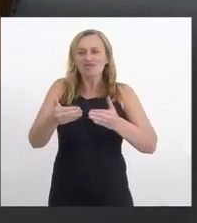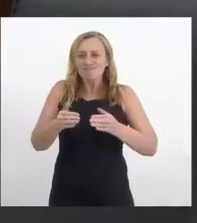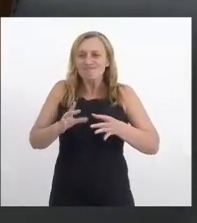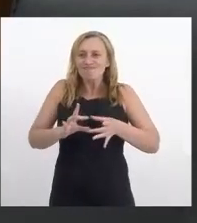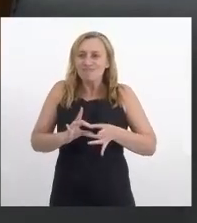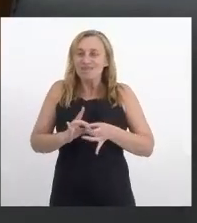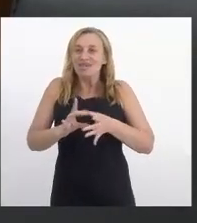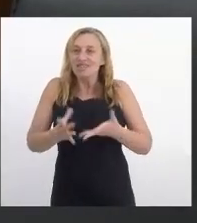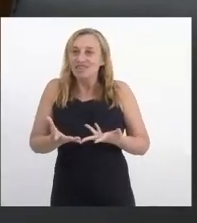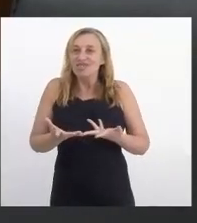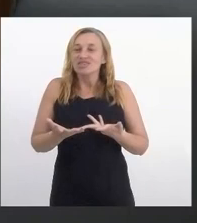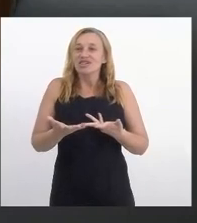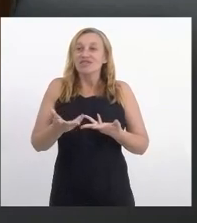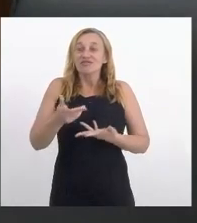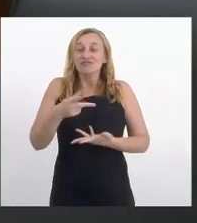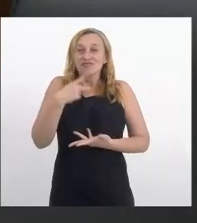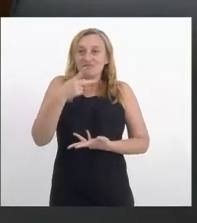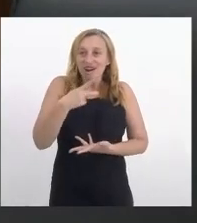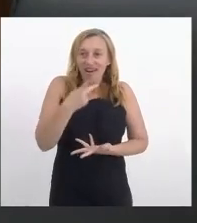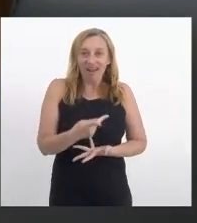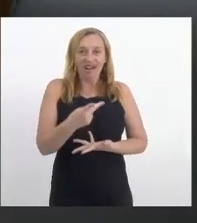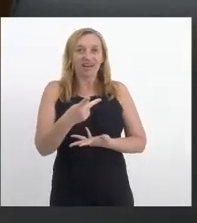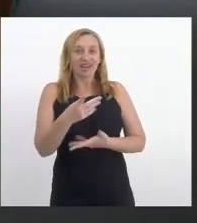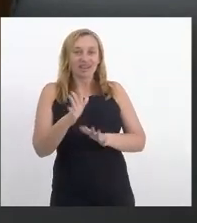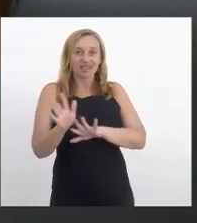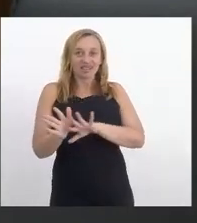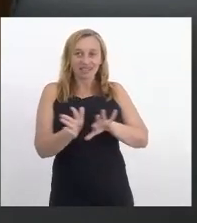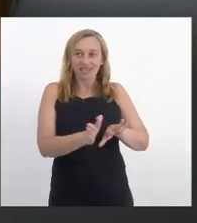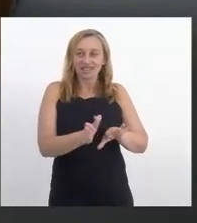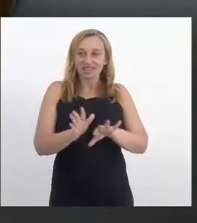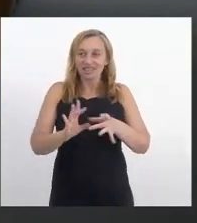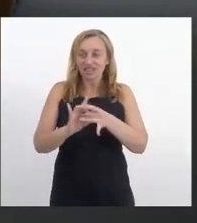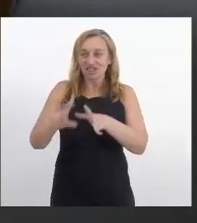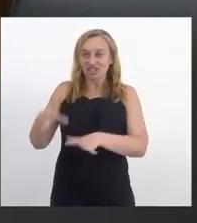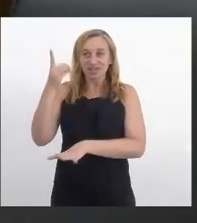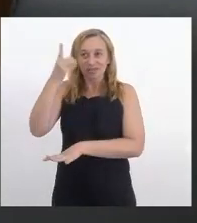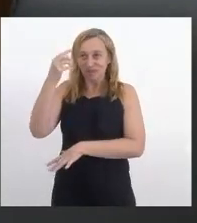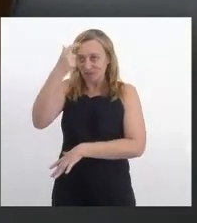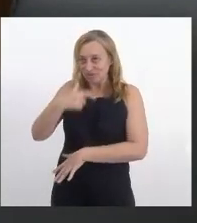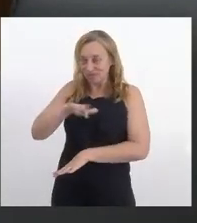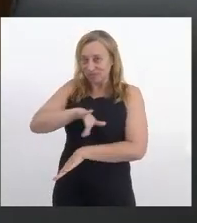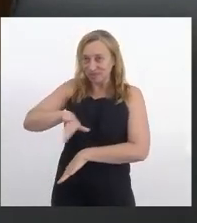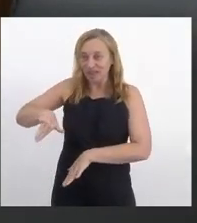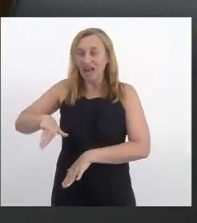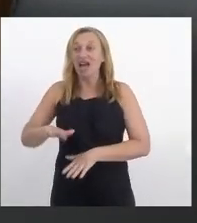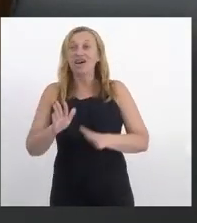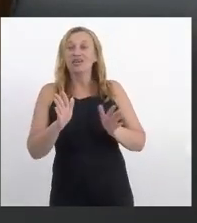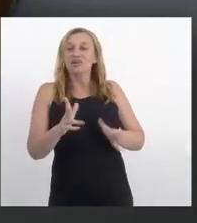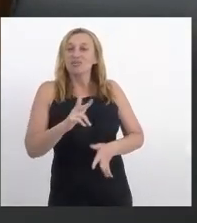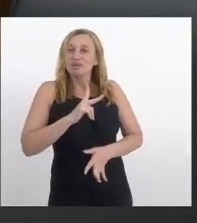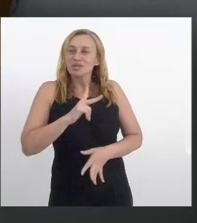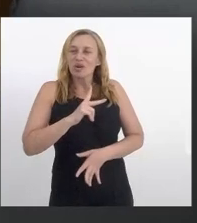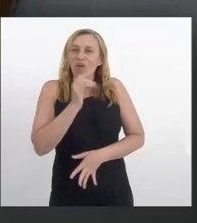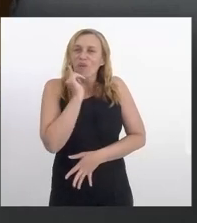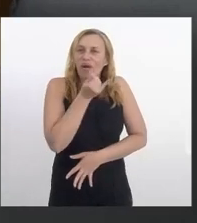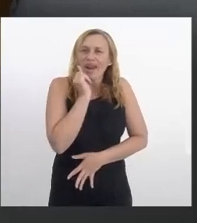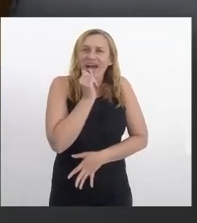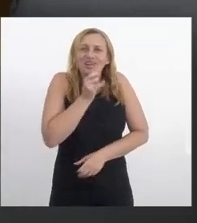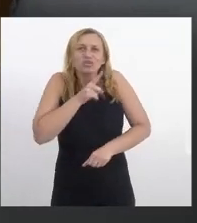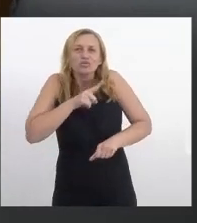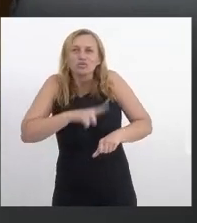permitir para me despir da figura de deputado e fazer aqui um relato pessoal, um relato de um momento